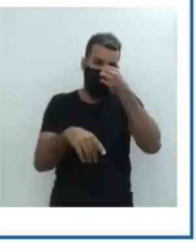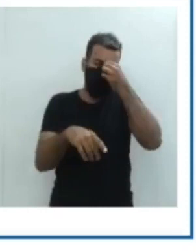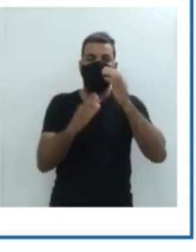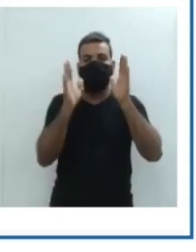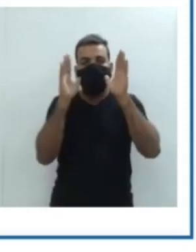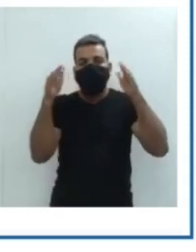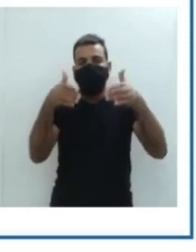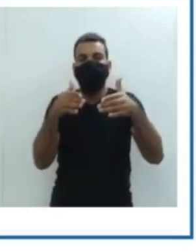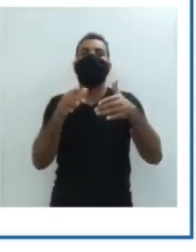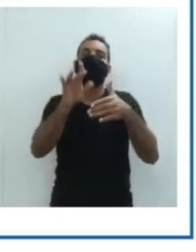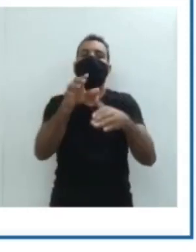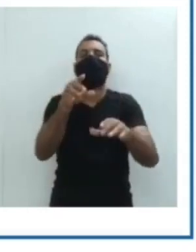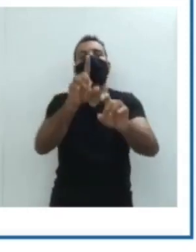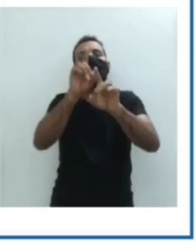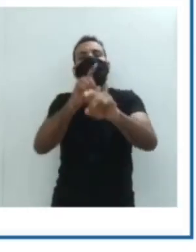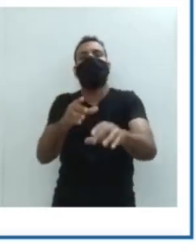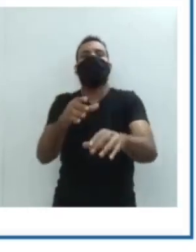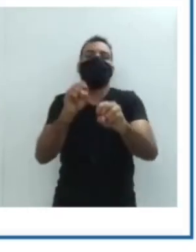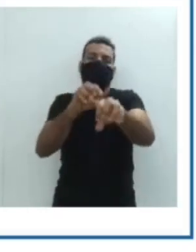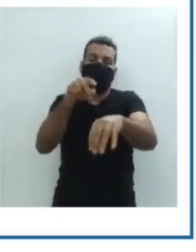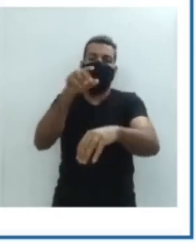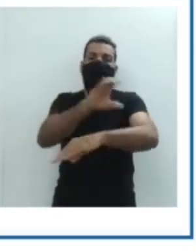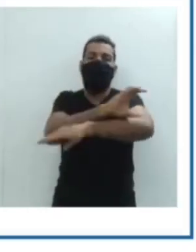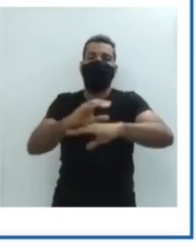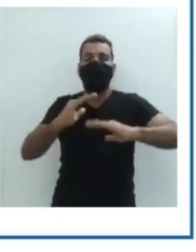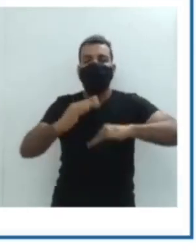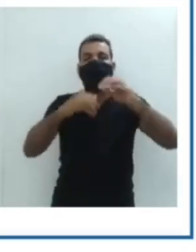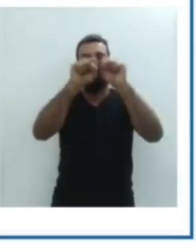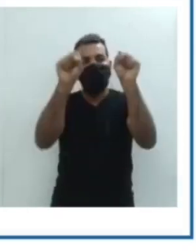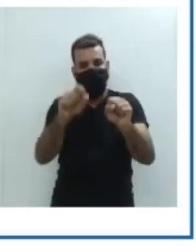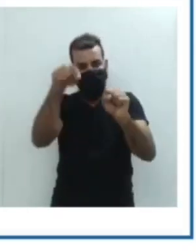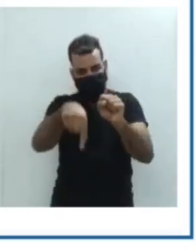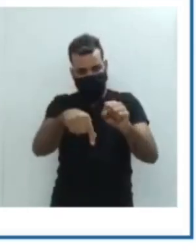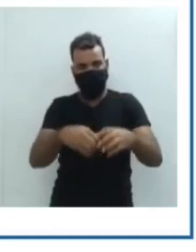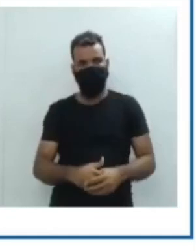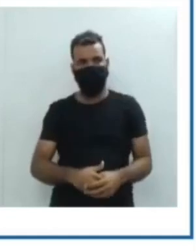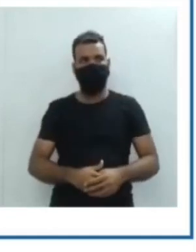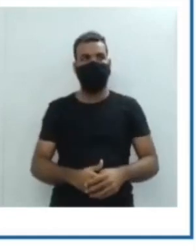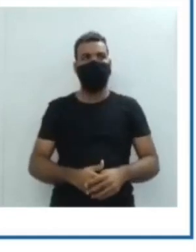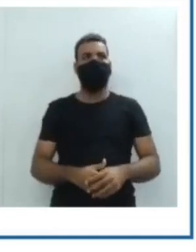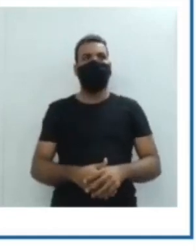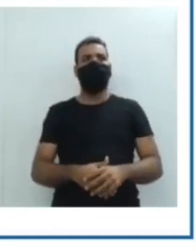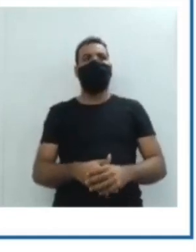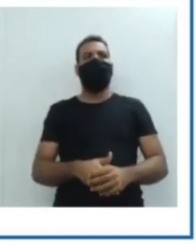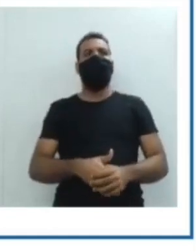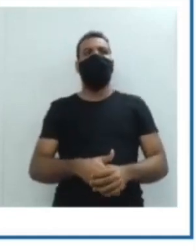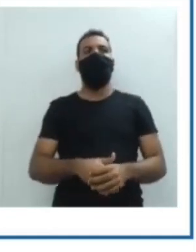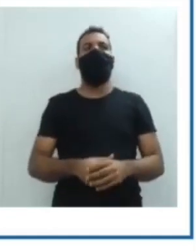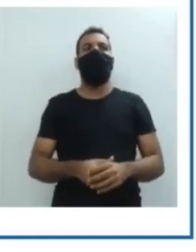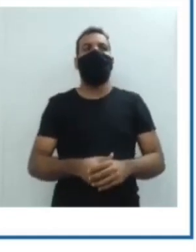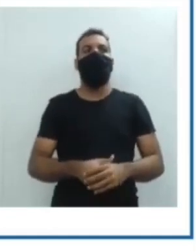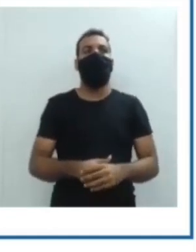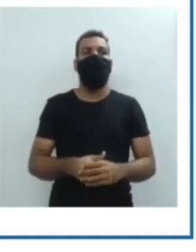exclusivamente didáticos para os estudantes do curso de desenvolvimento sistemas da Etapa Ok então você vai